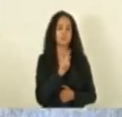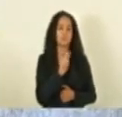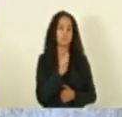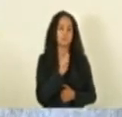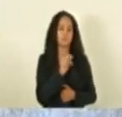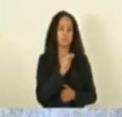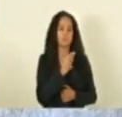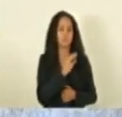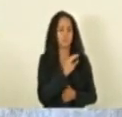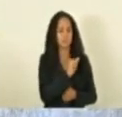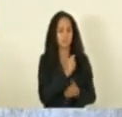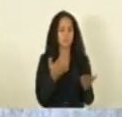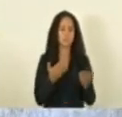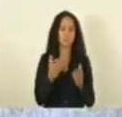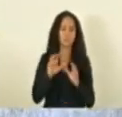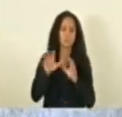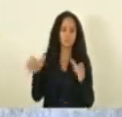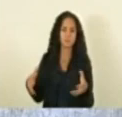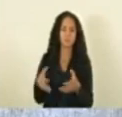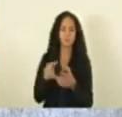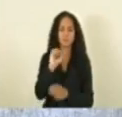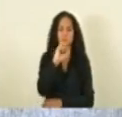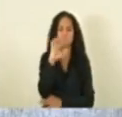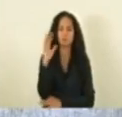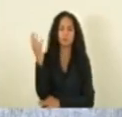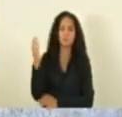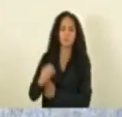de Meio Ambiente, deputado Rafael Favato.